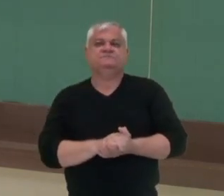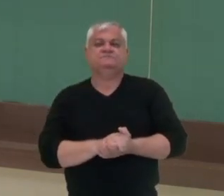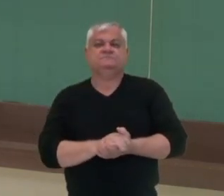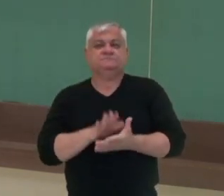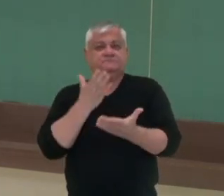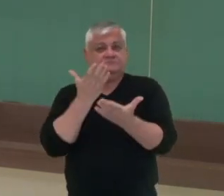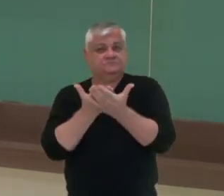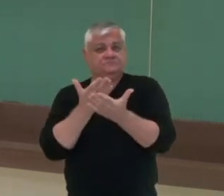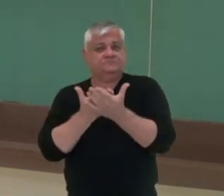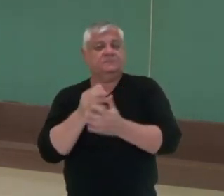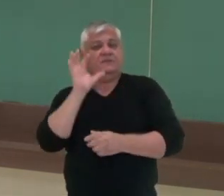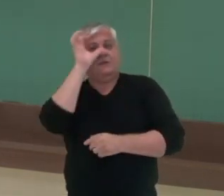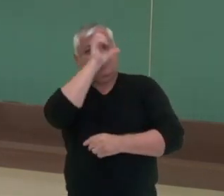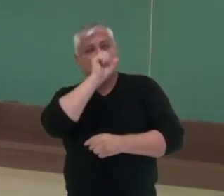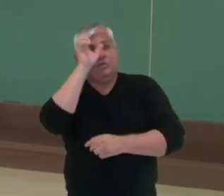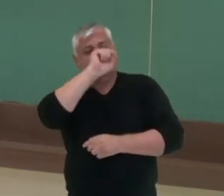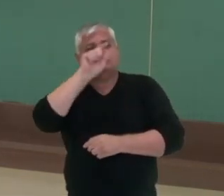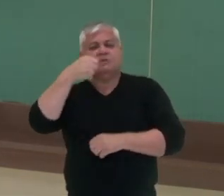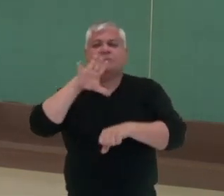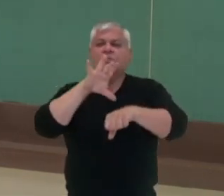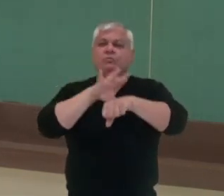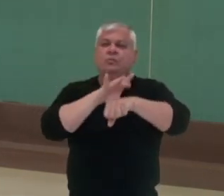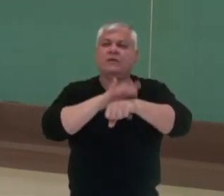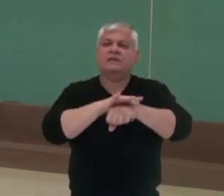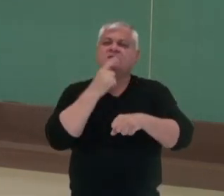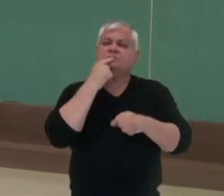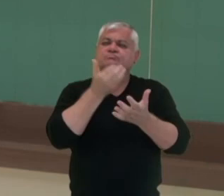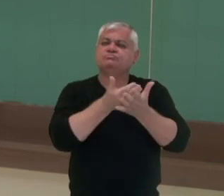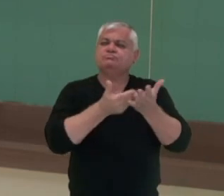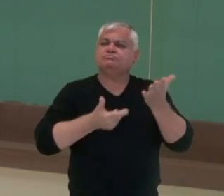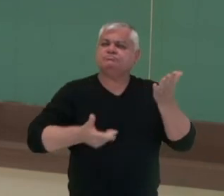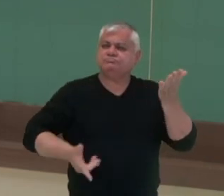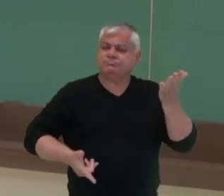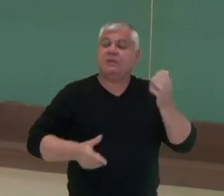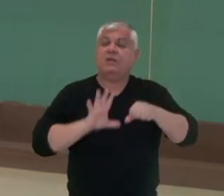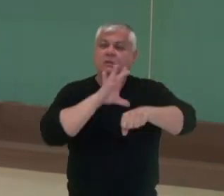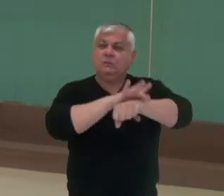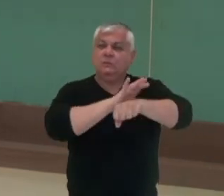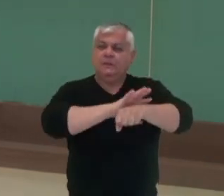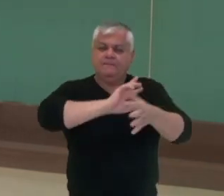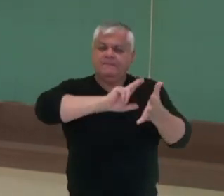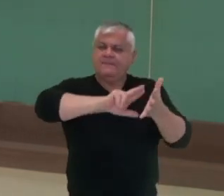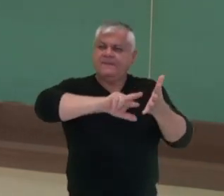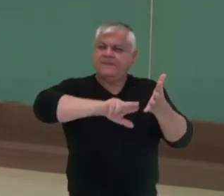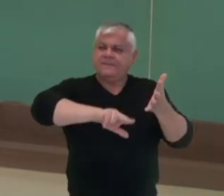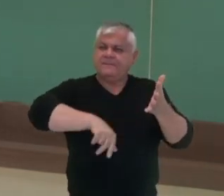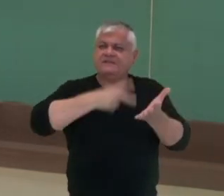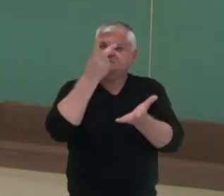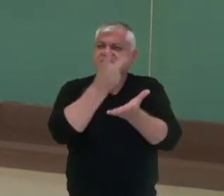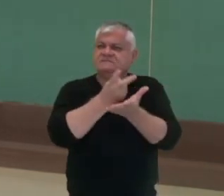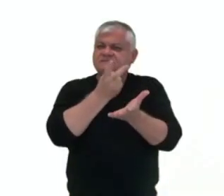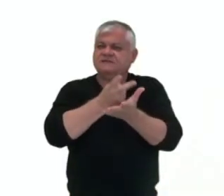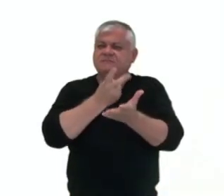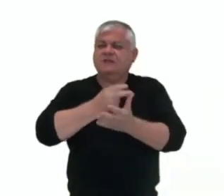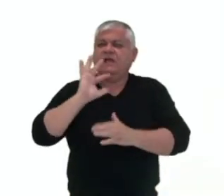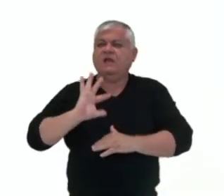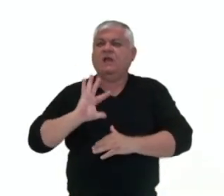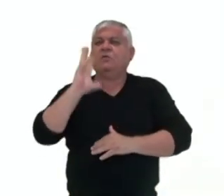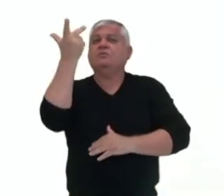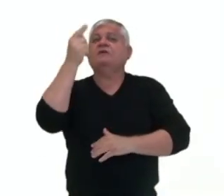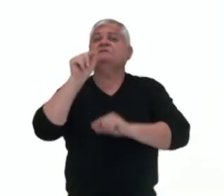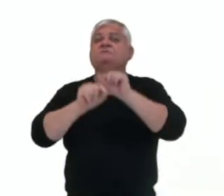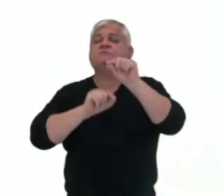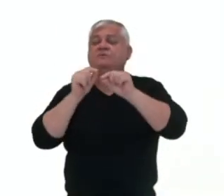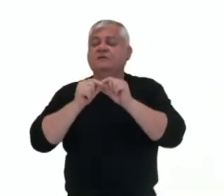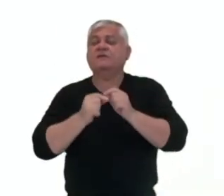Nessa aula, nós vimos sobre as doenças do sangue. Nós vimos que doenças do sangue são aquelas que eventualmente afetam as